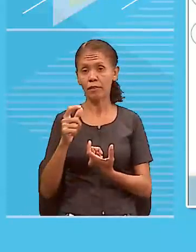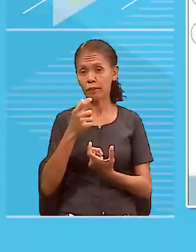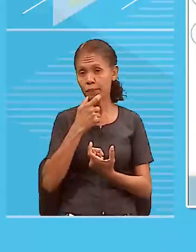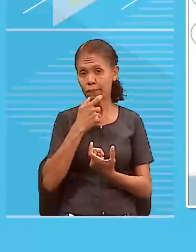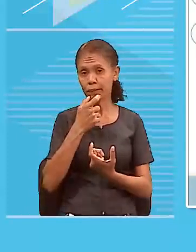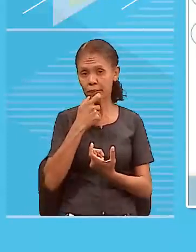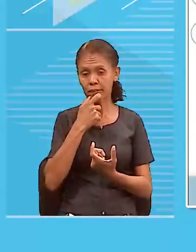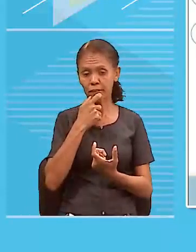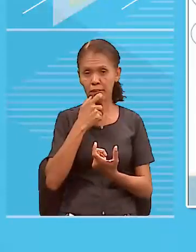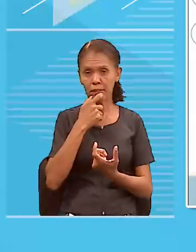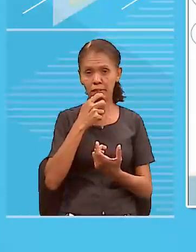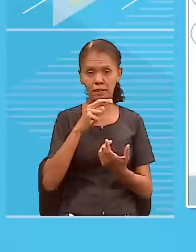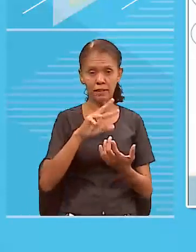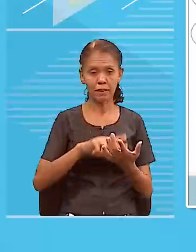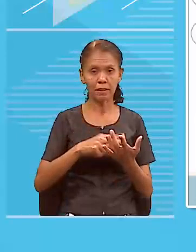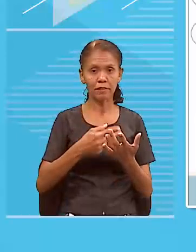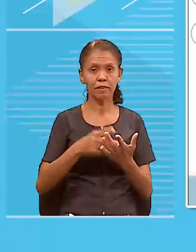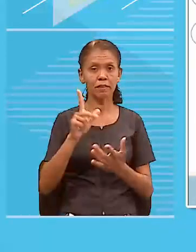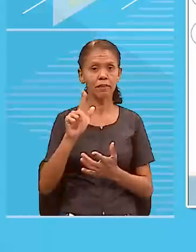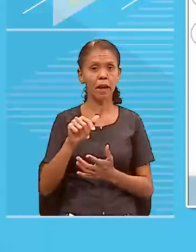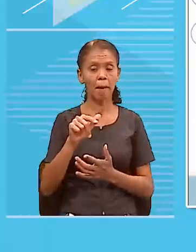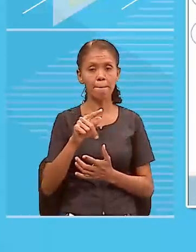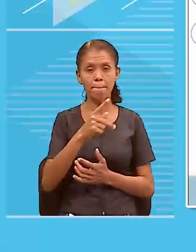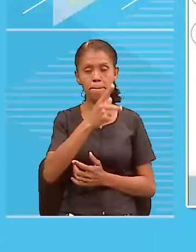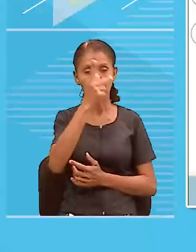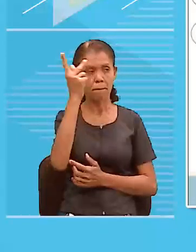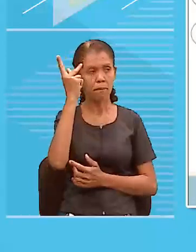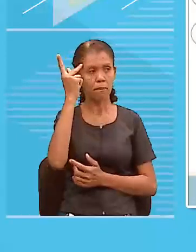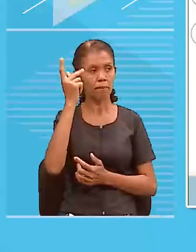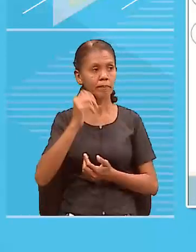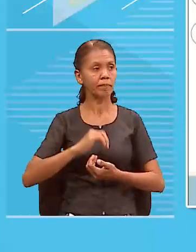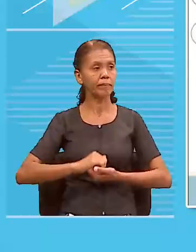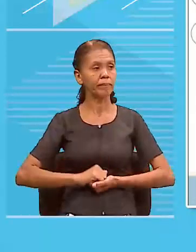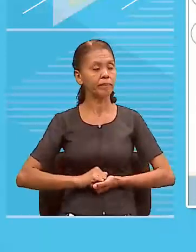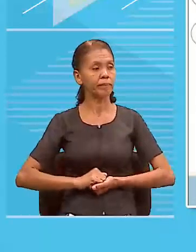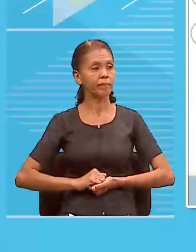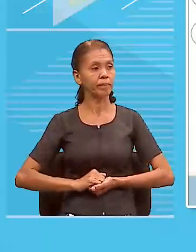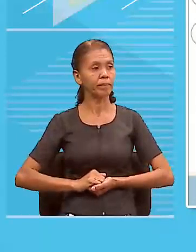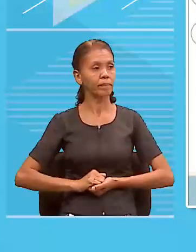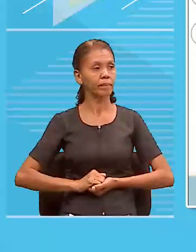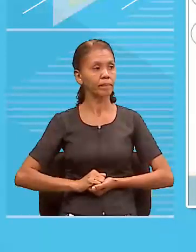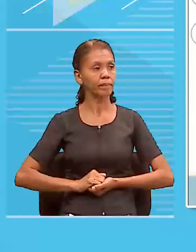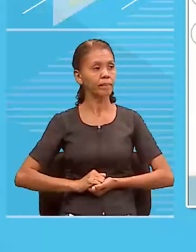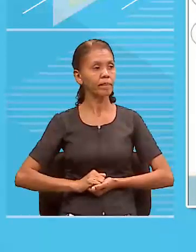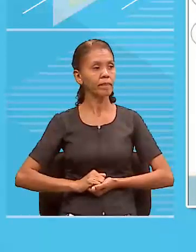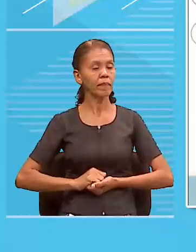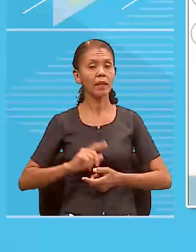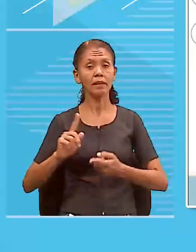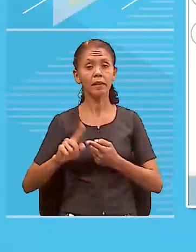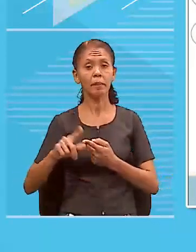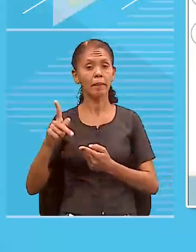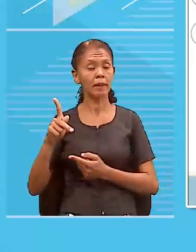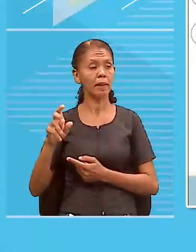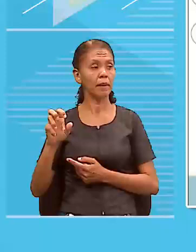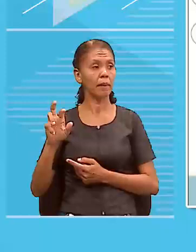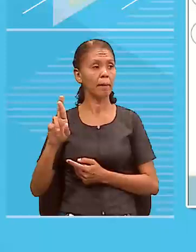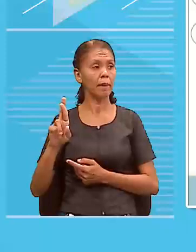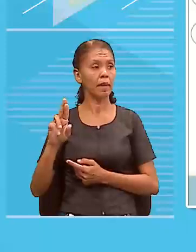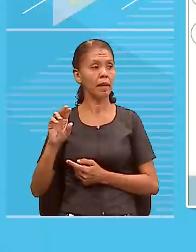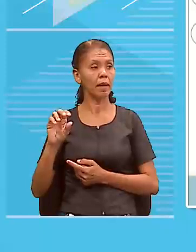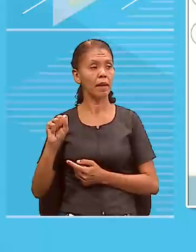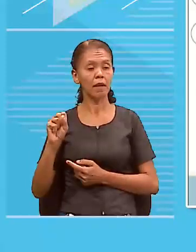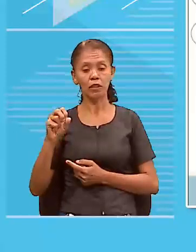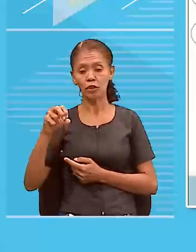você tem a palavra no singular que é por su mano a temos aqui por isso eu já achei ó